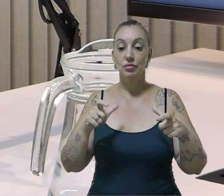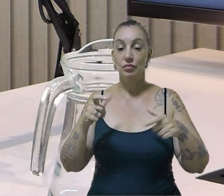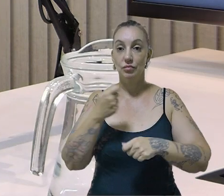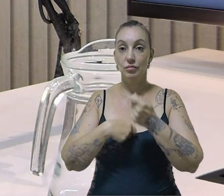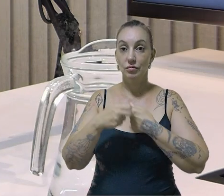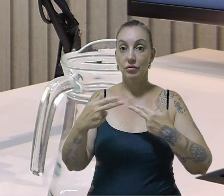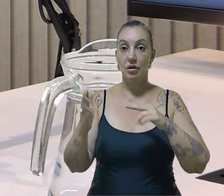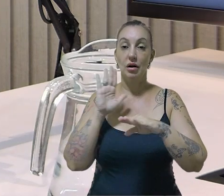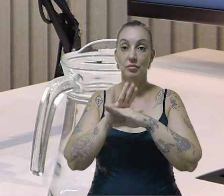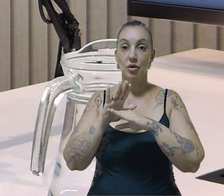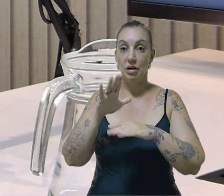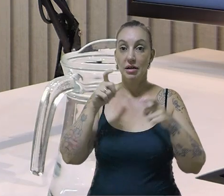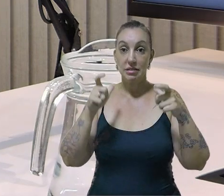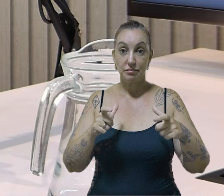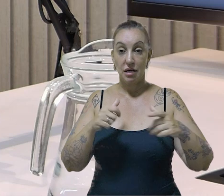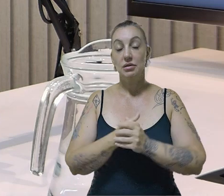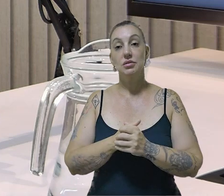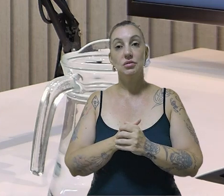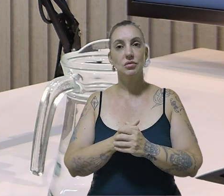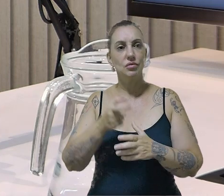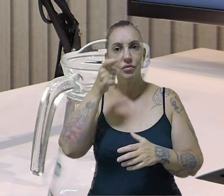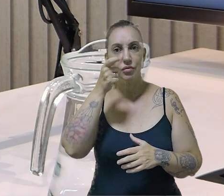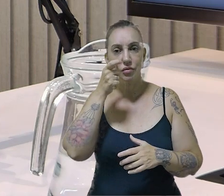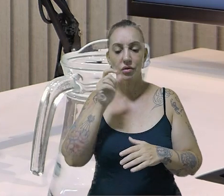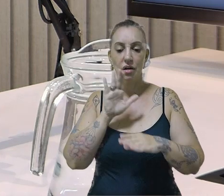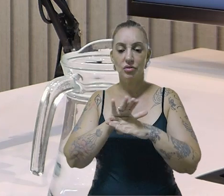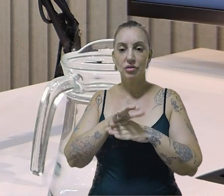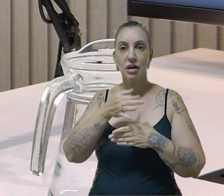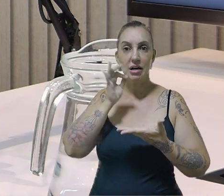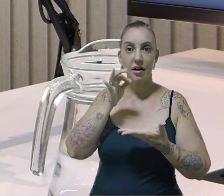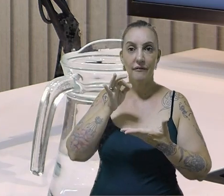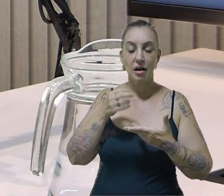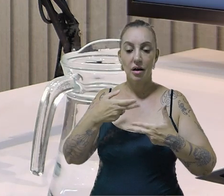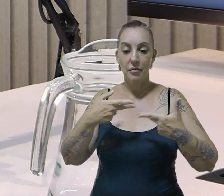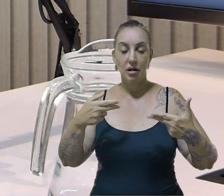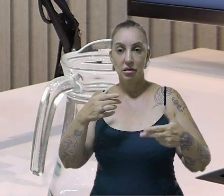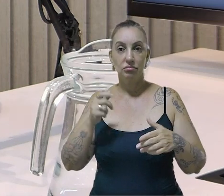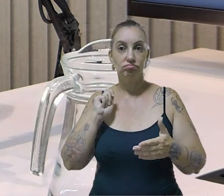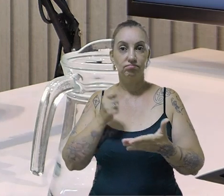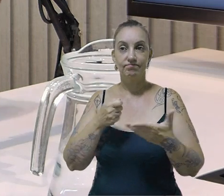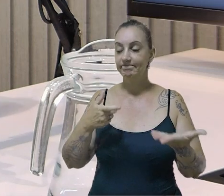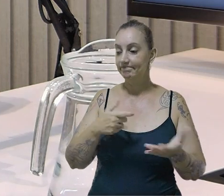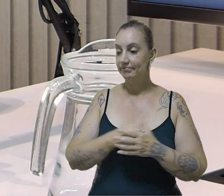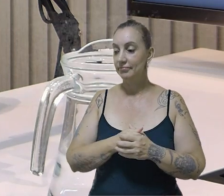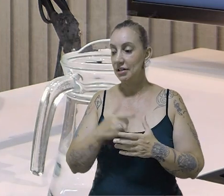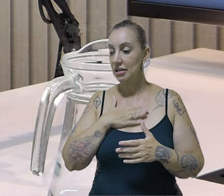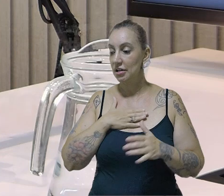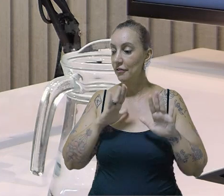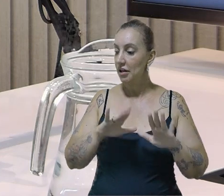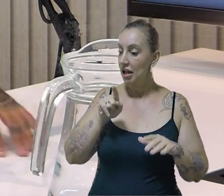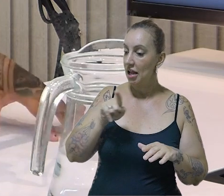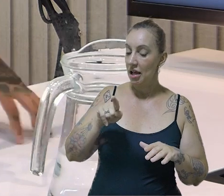bilheteria em apoio ao espaço e aí nessa eu fui lá tipo ajudar no Café ajudar na bilheteria nem era luz a parada assim e eu ficava lá na